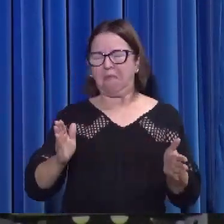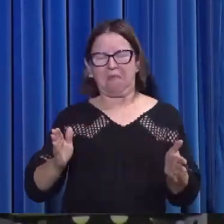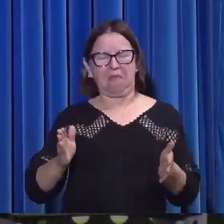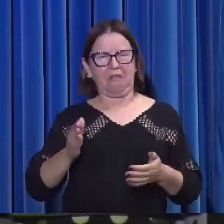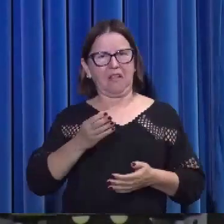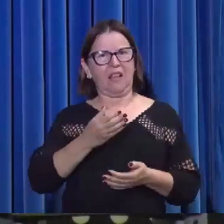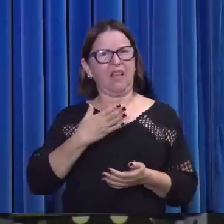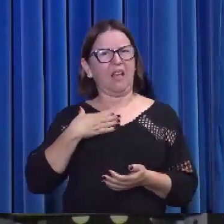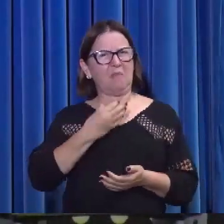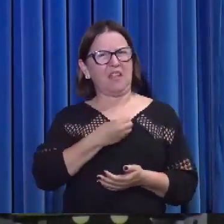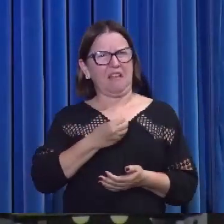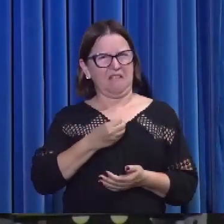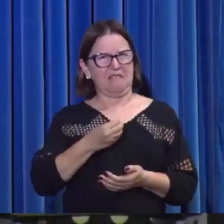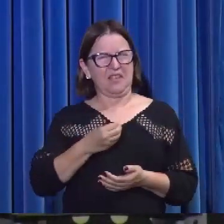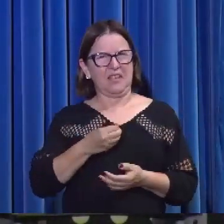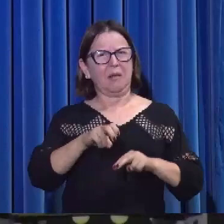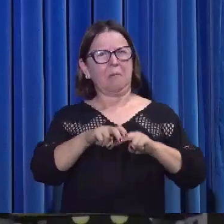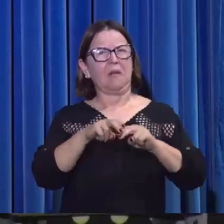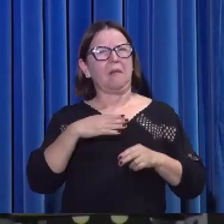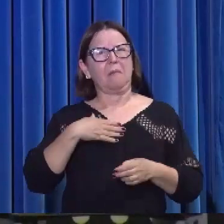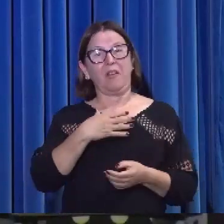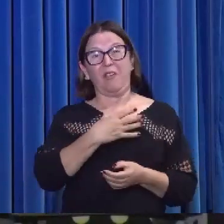vida estava no meu filho.